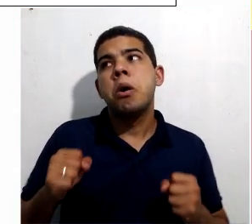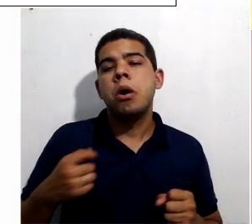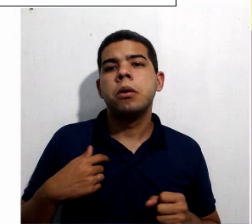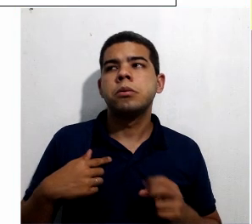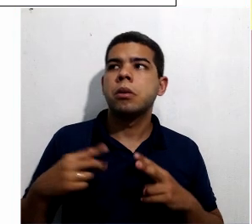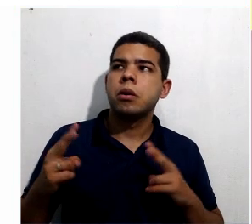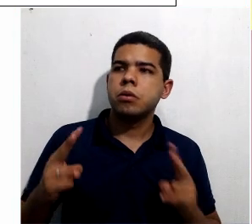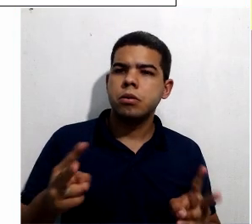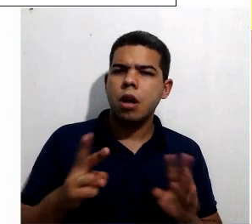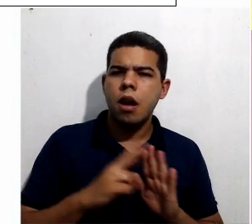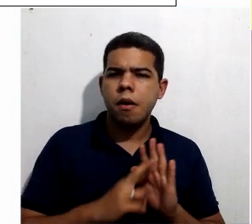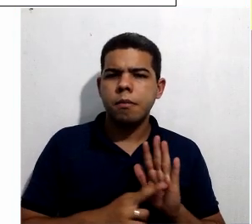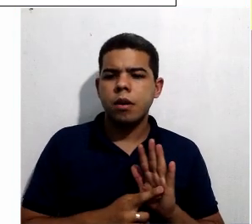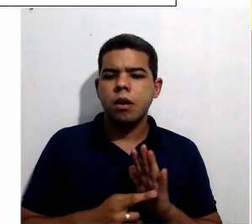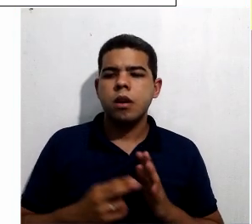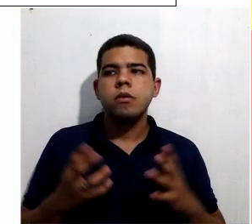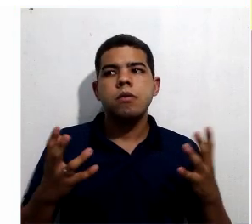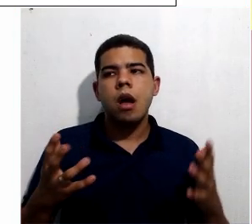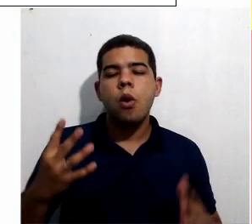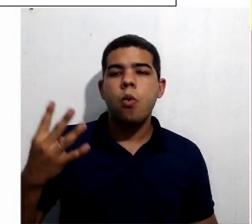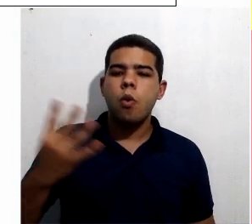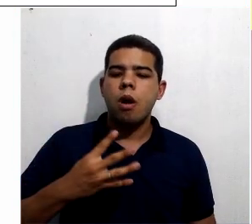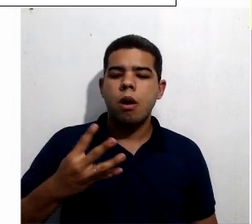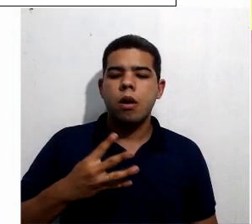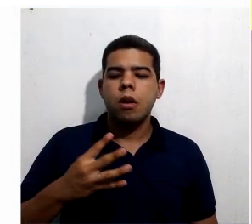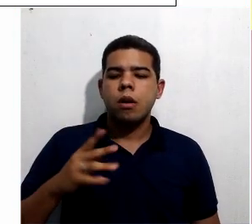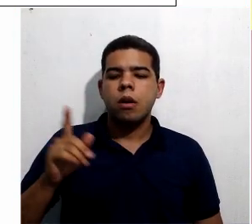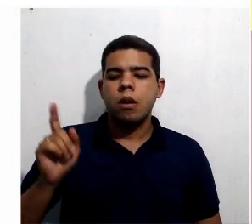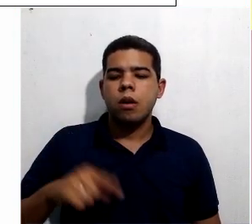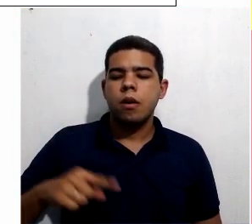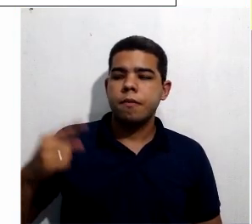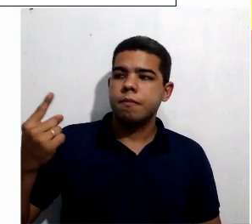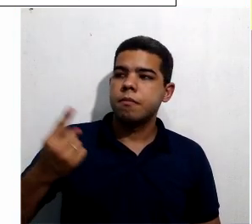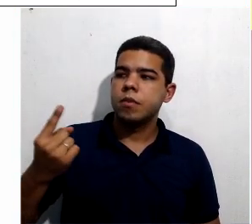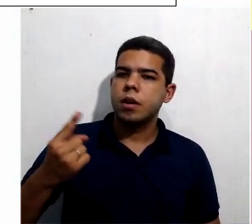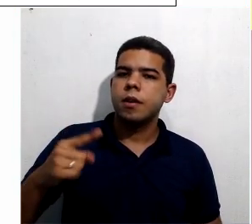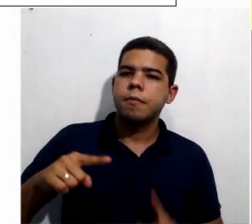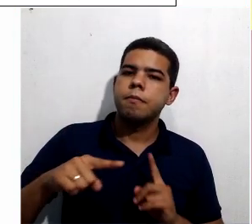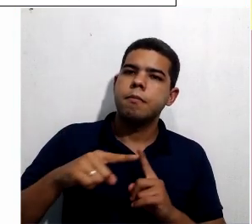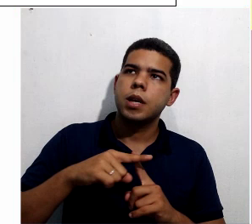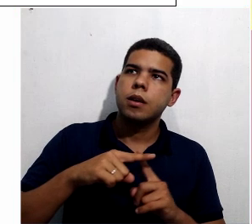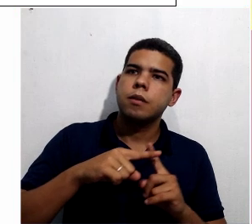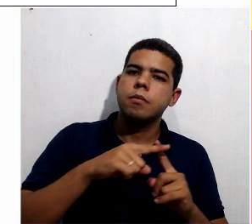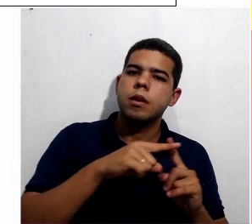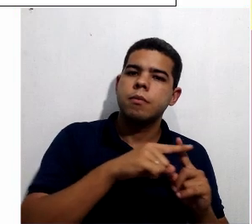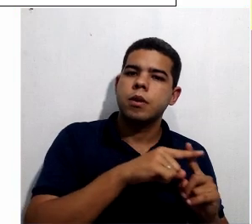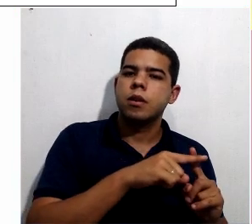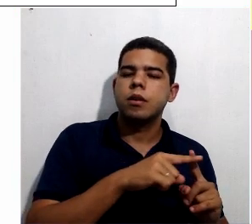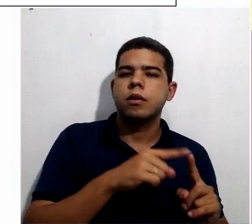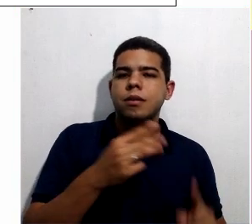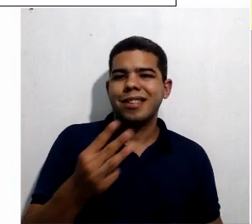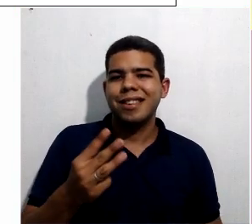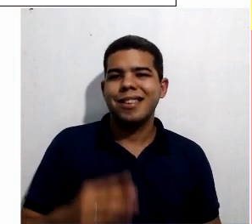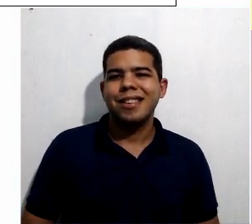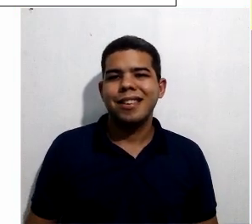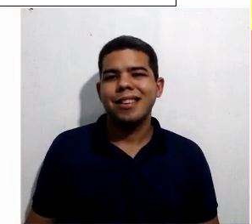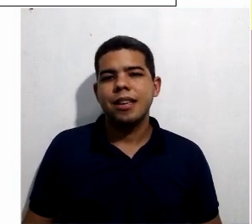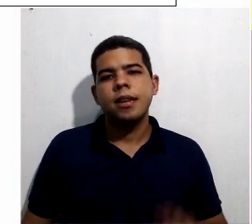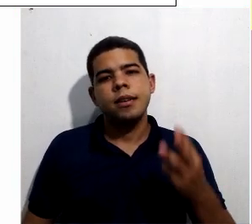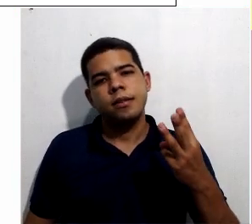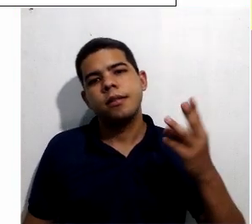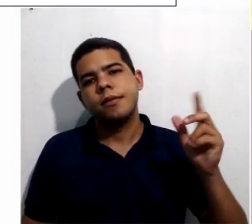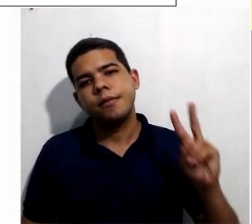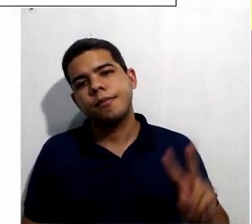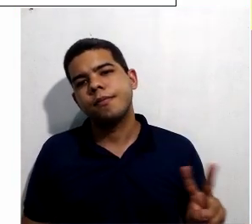posso permanecer essa regrinha. Se eu quero o quarto termo, eu pego o primeiro e adiciono 3 vezes esse